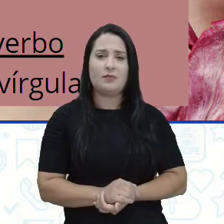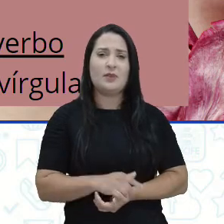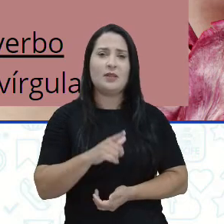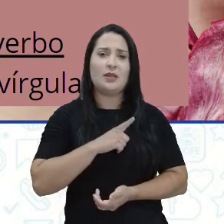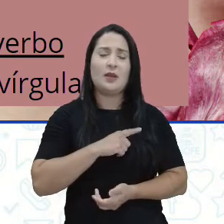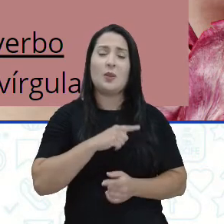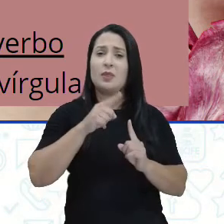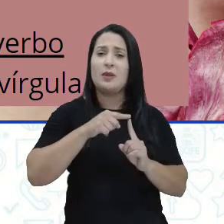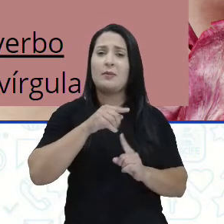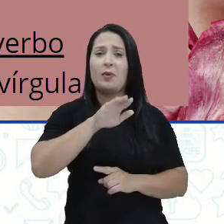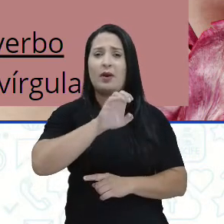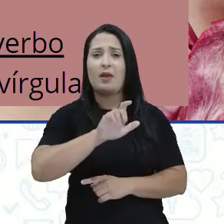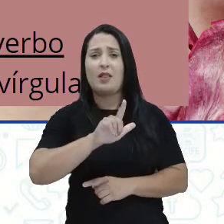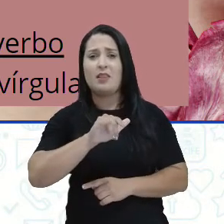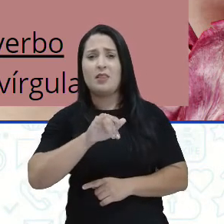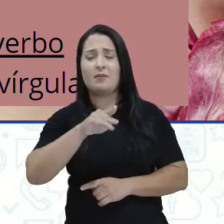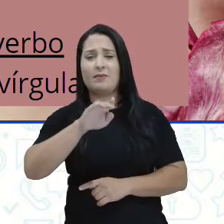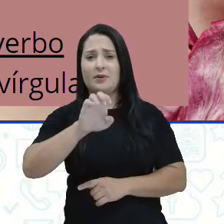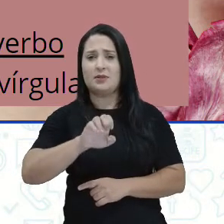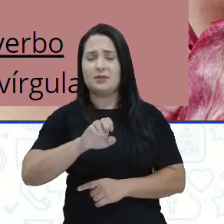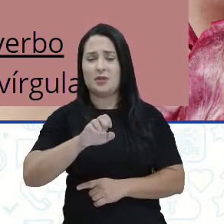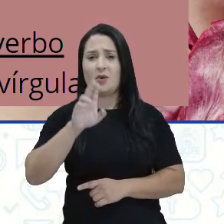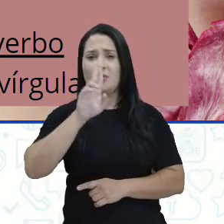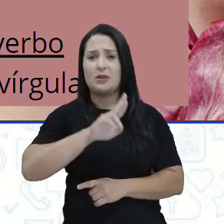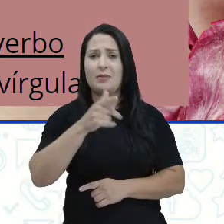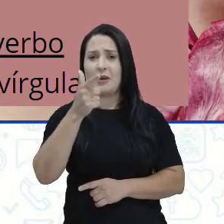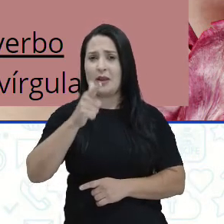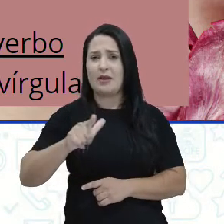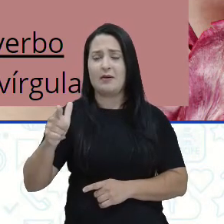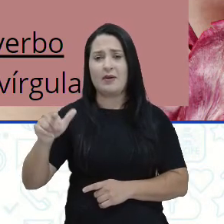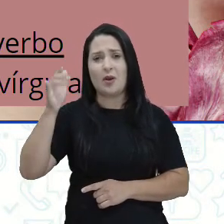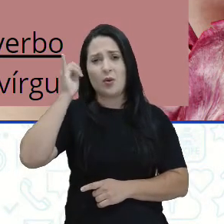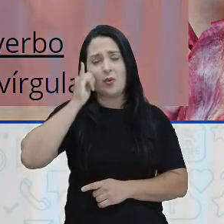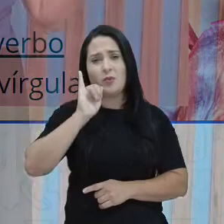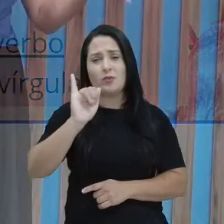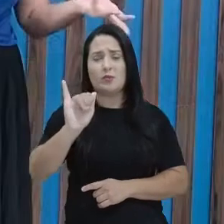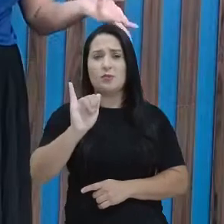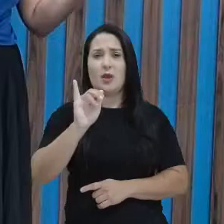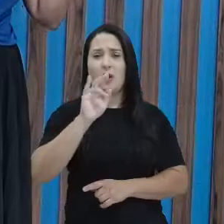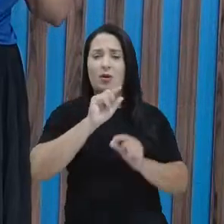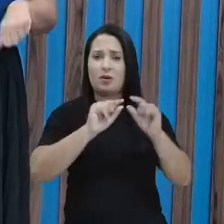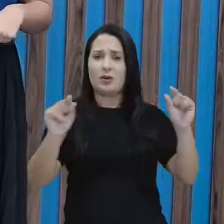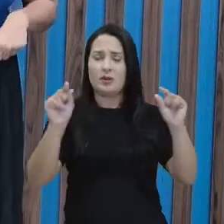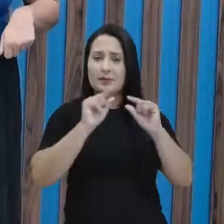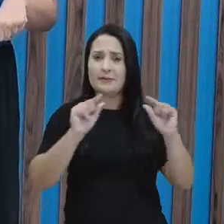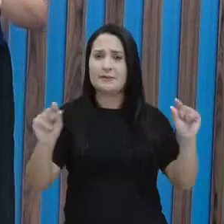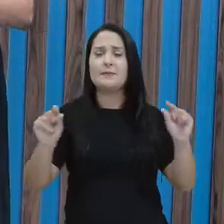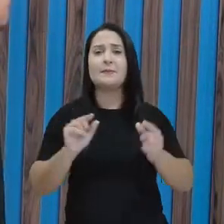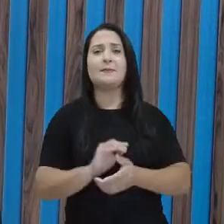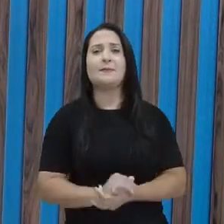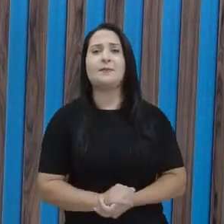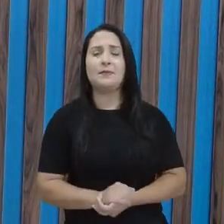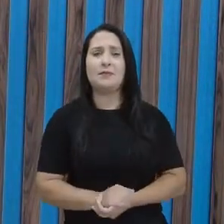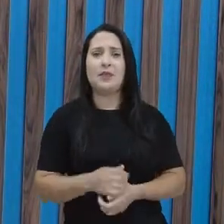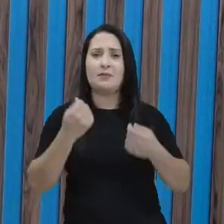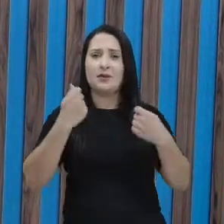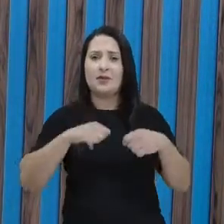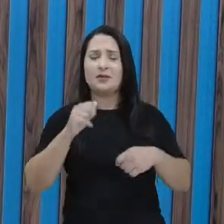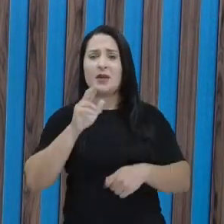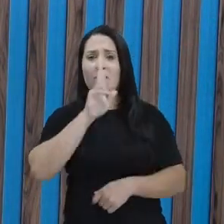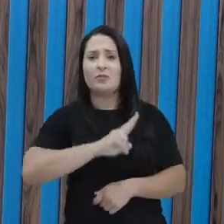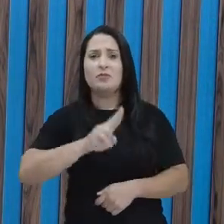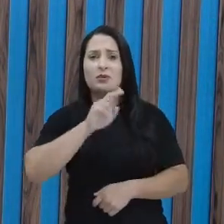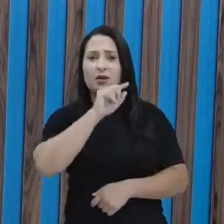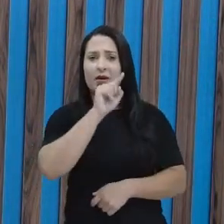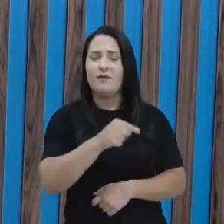elipse utilizado para não se repetir termos de uma oração. Para indicá-la, é preciso usar uma vírgula no lugar do